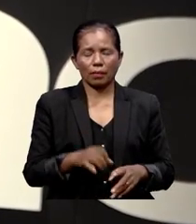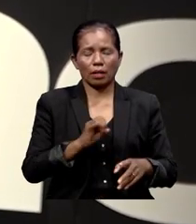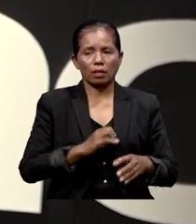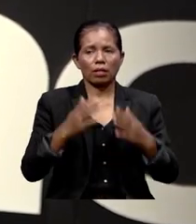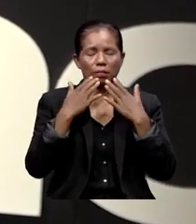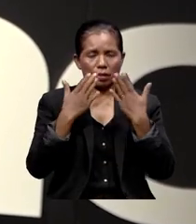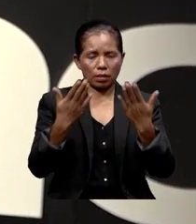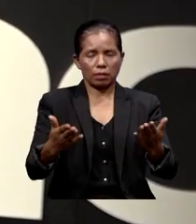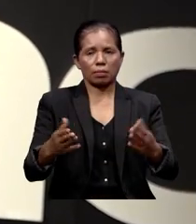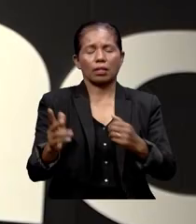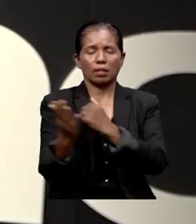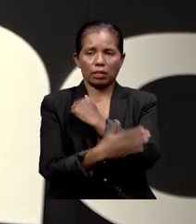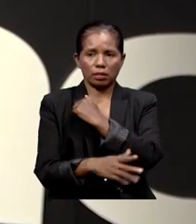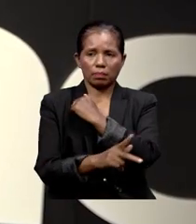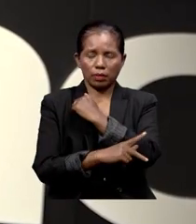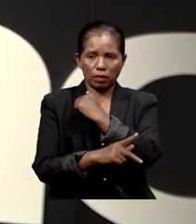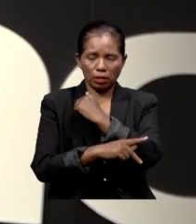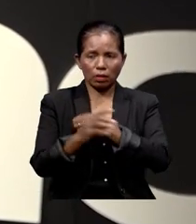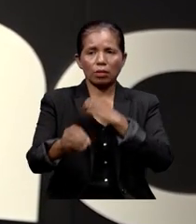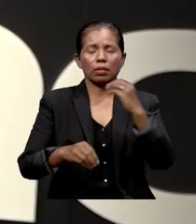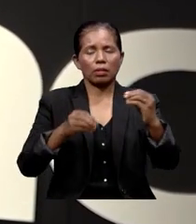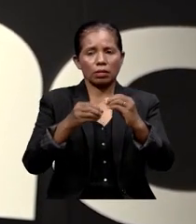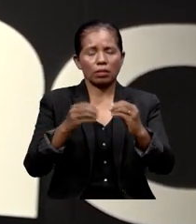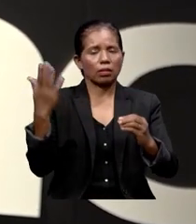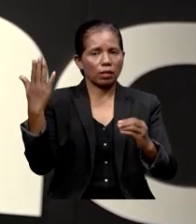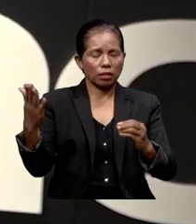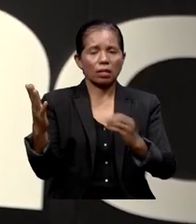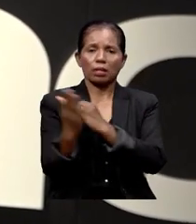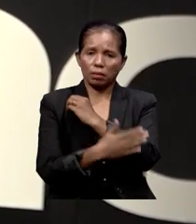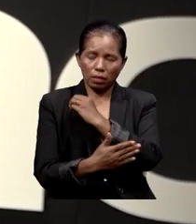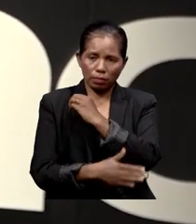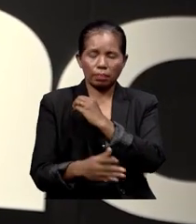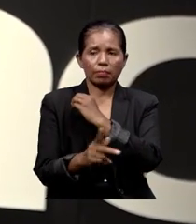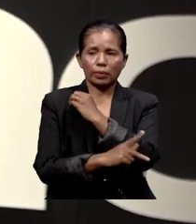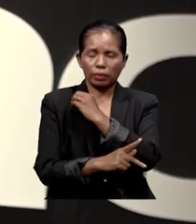algumas palavras, sobretudo em relação ao Portugal,